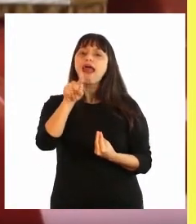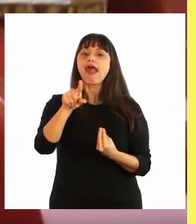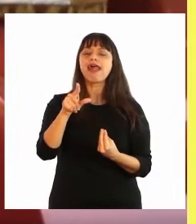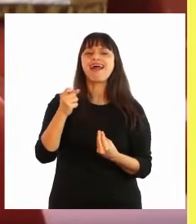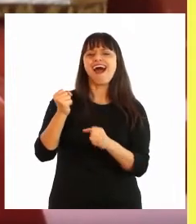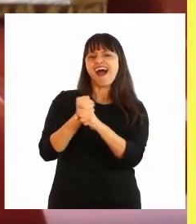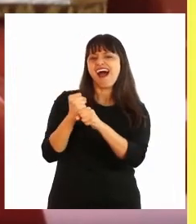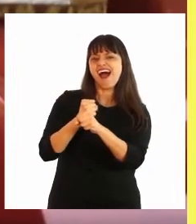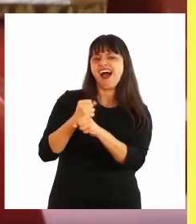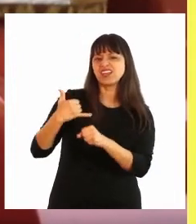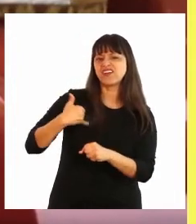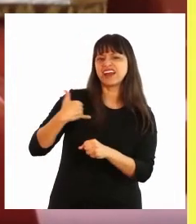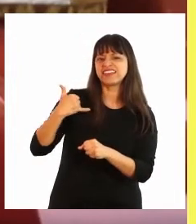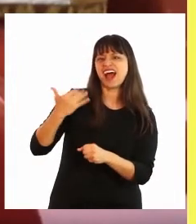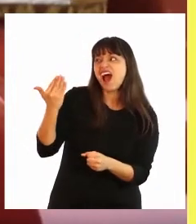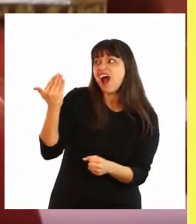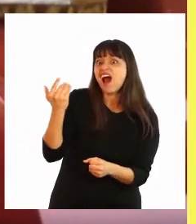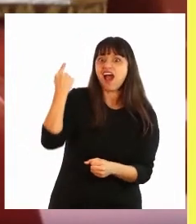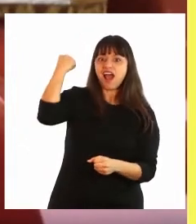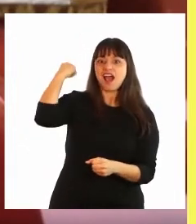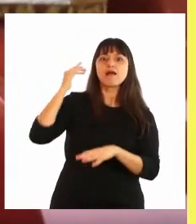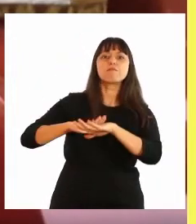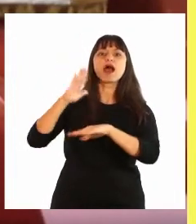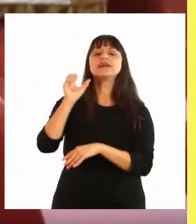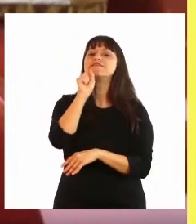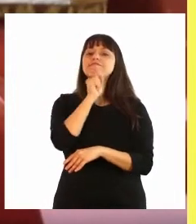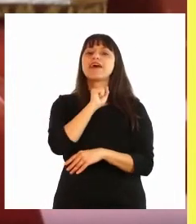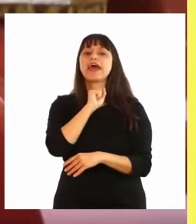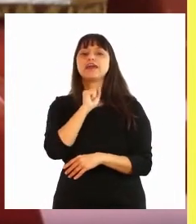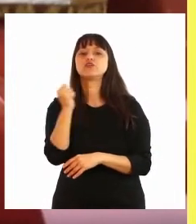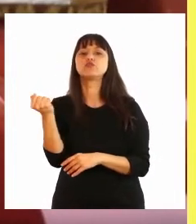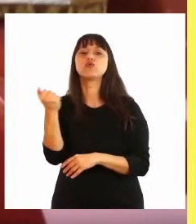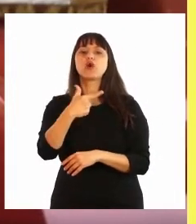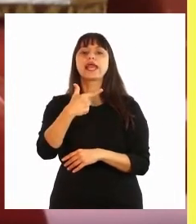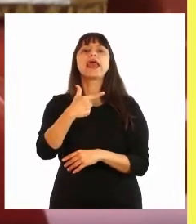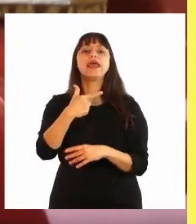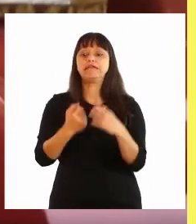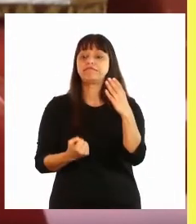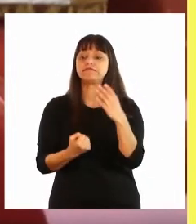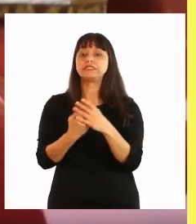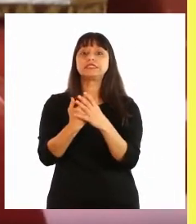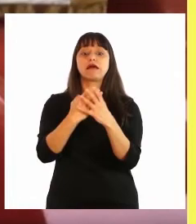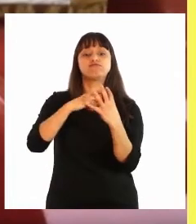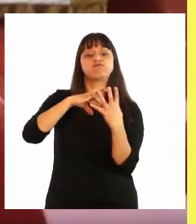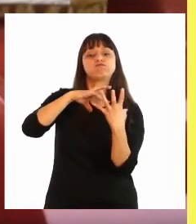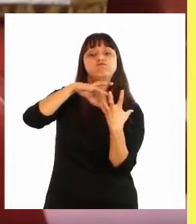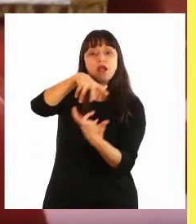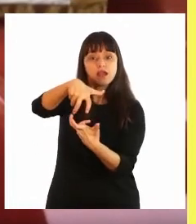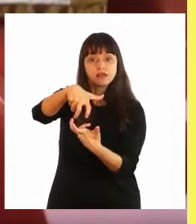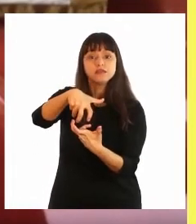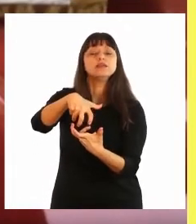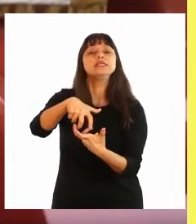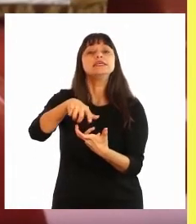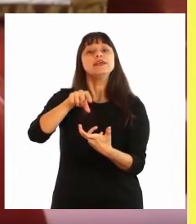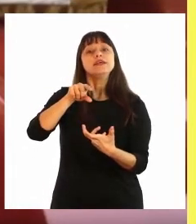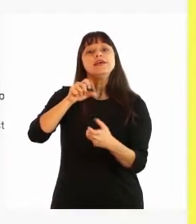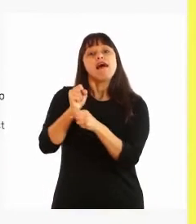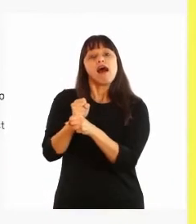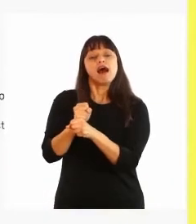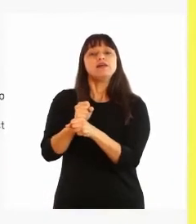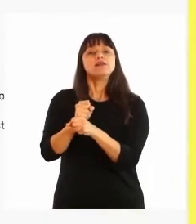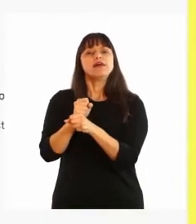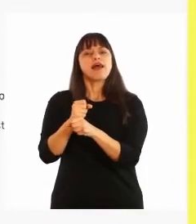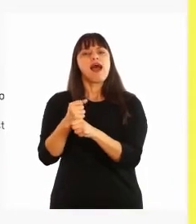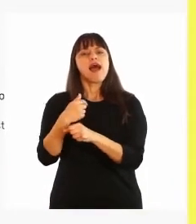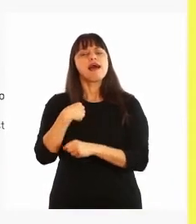também, né, sobre ele ser velho, ser mais velho que a terra mesmo. Nesse sentido, a gente começa a